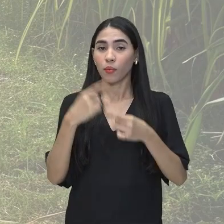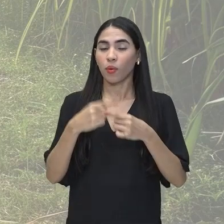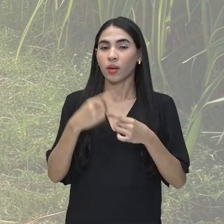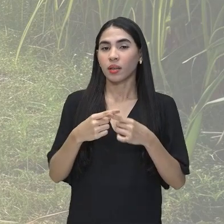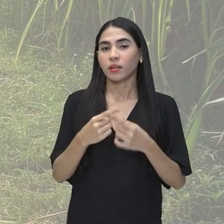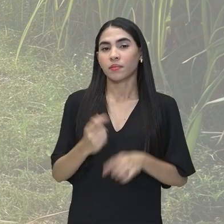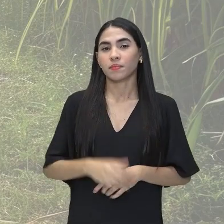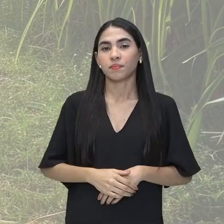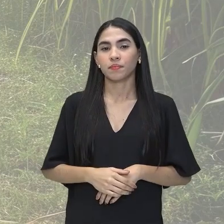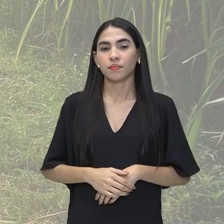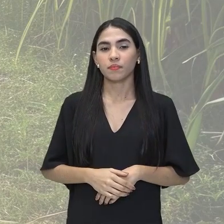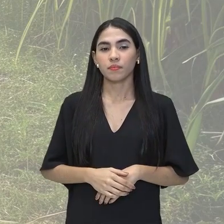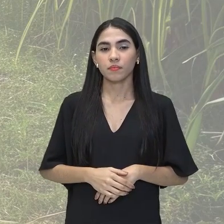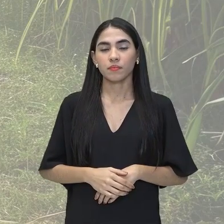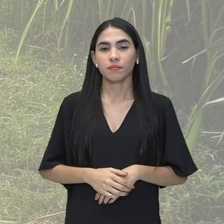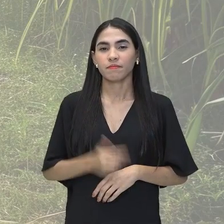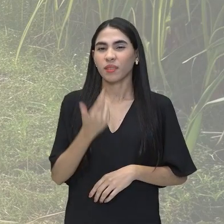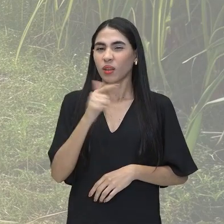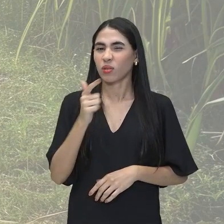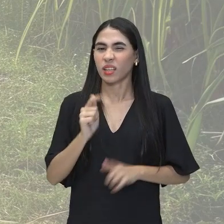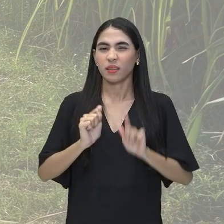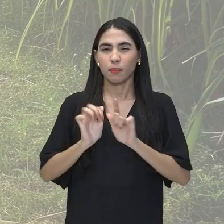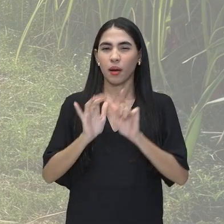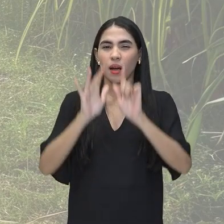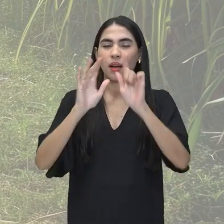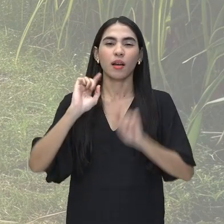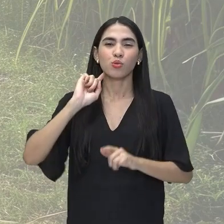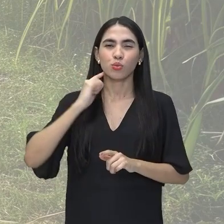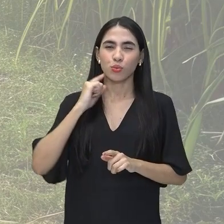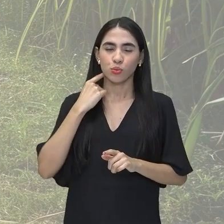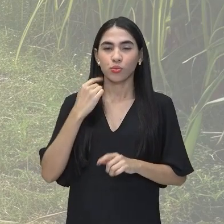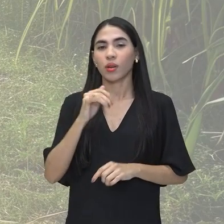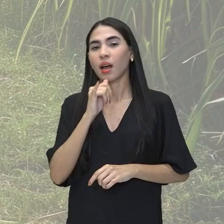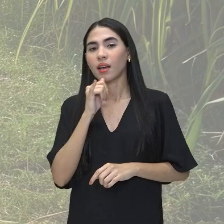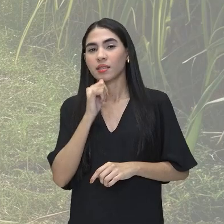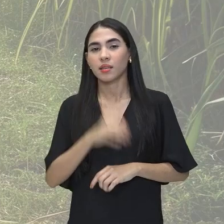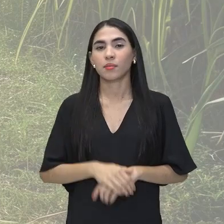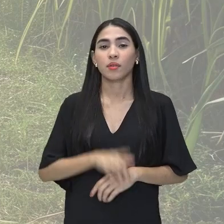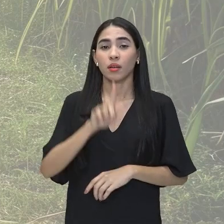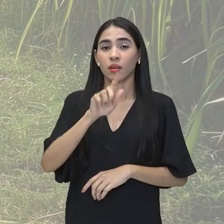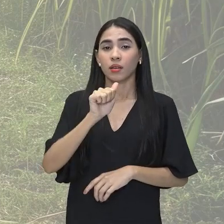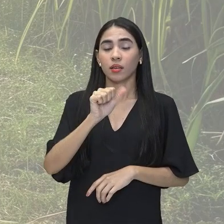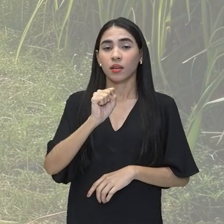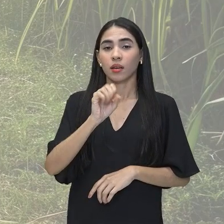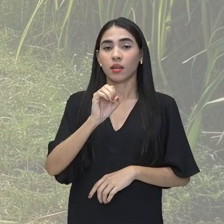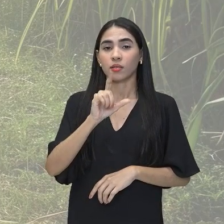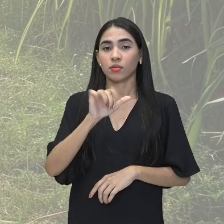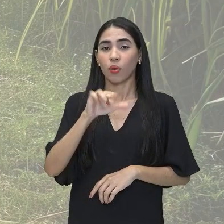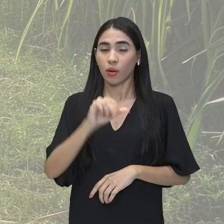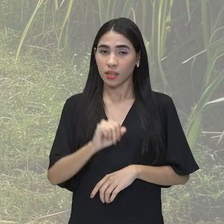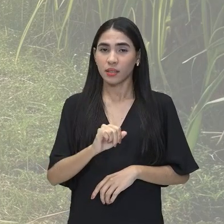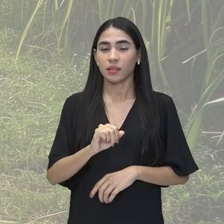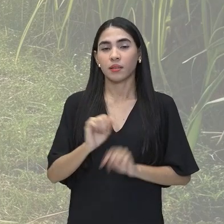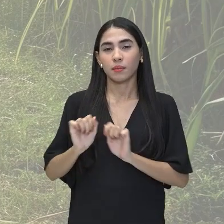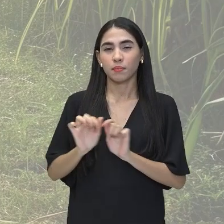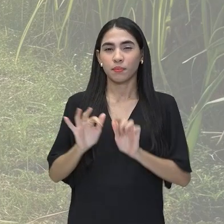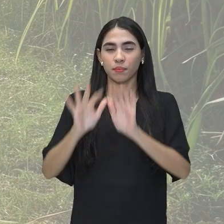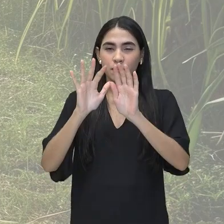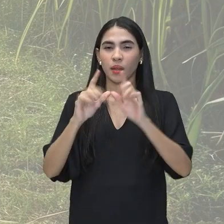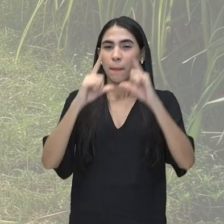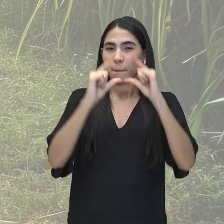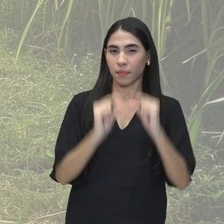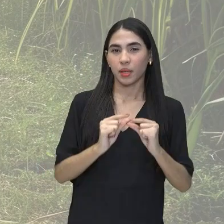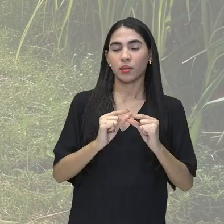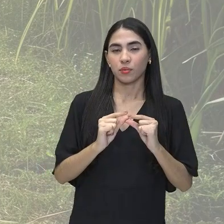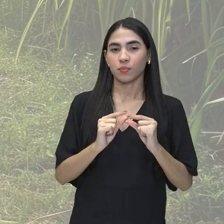produz tantos gases, né, de efeito estufa como, por exemplo, a gasolina. Ele polui menos do que